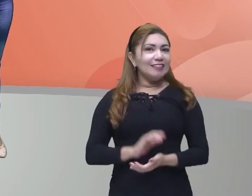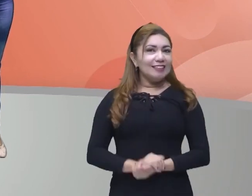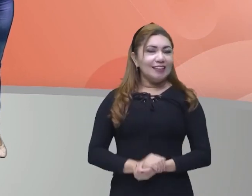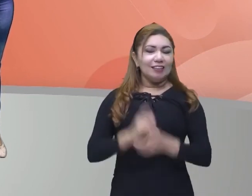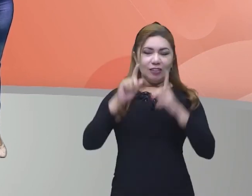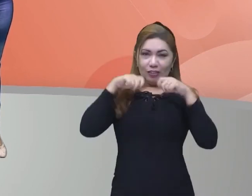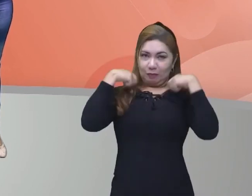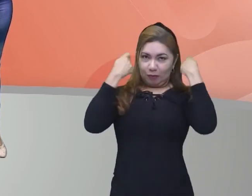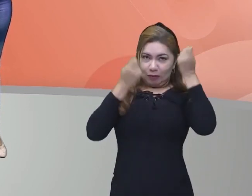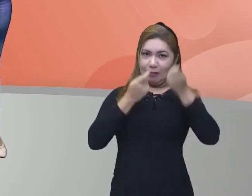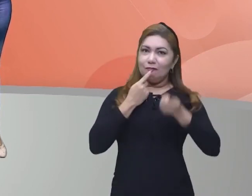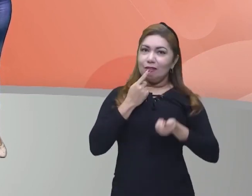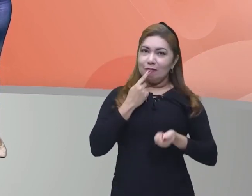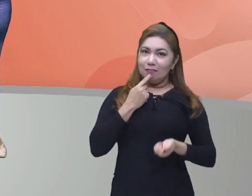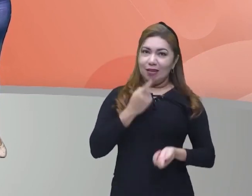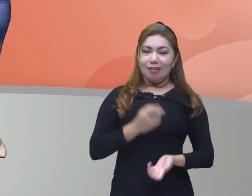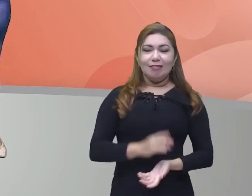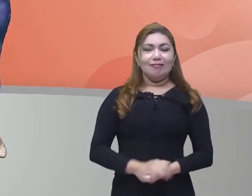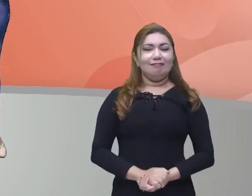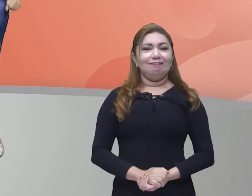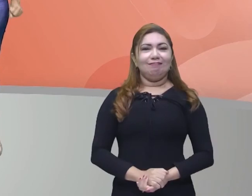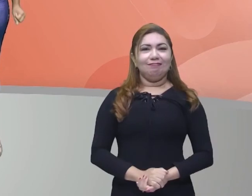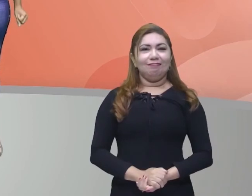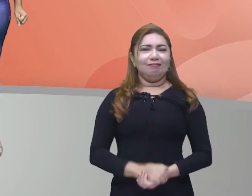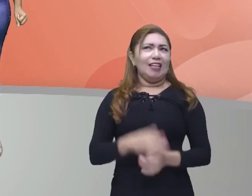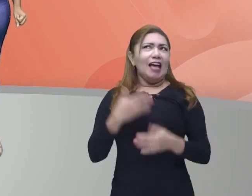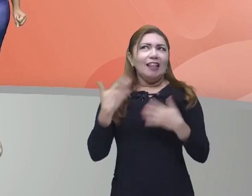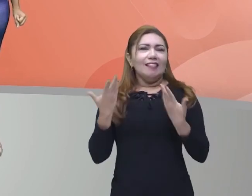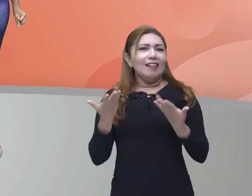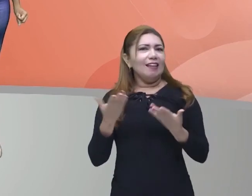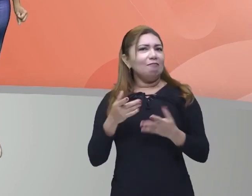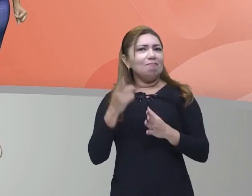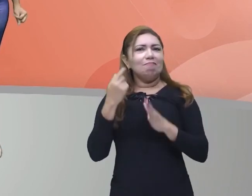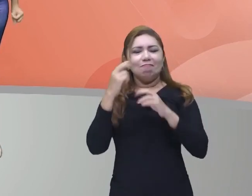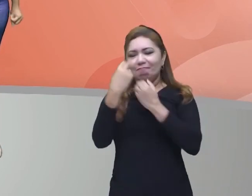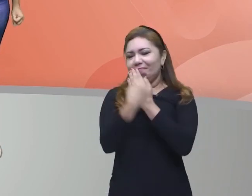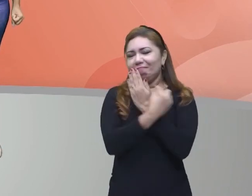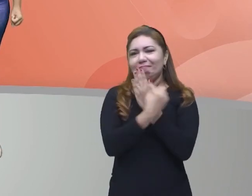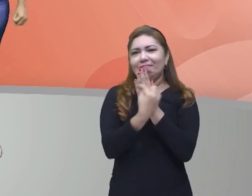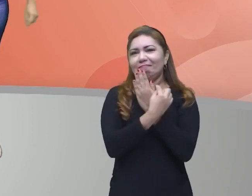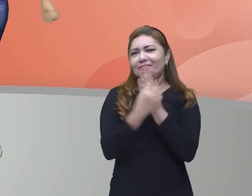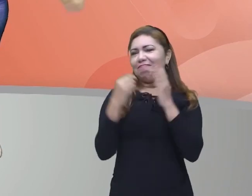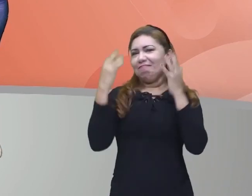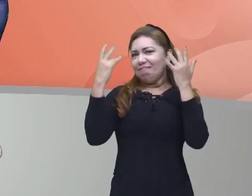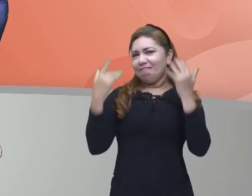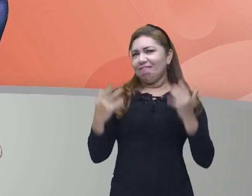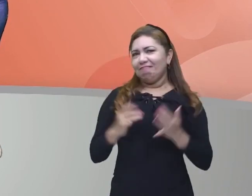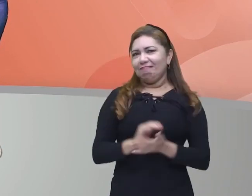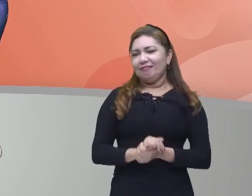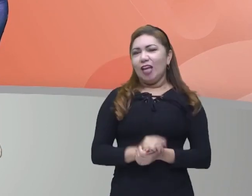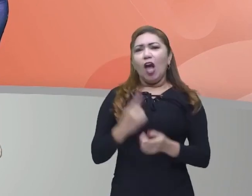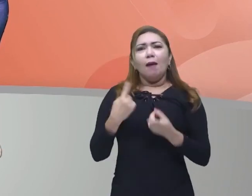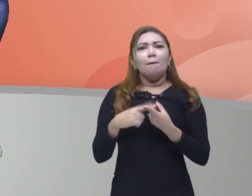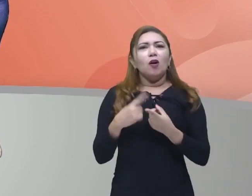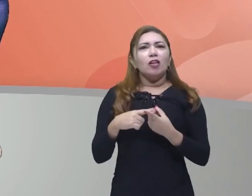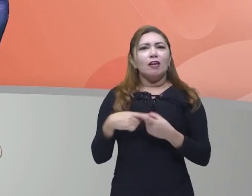Chapeuzinho Vermelho. Muito bem, nem precisei falar o título. Por que vocês descobriram? Porque